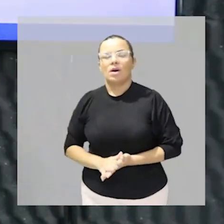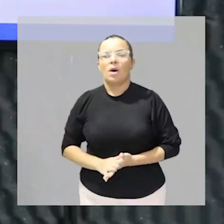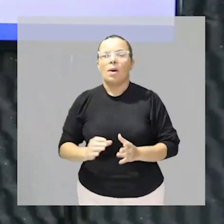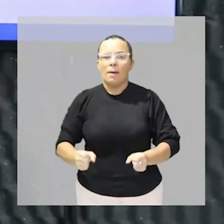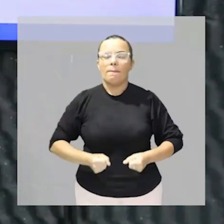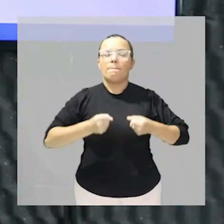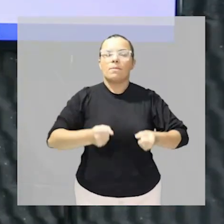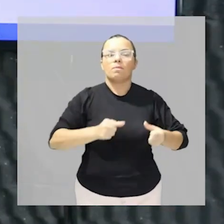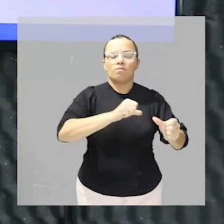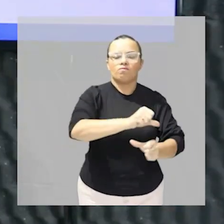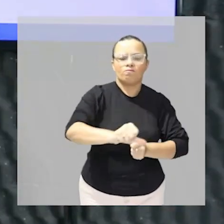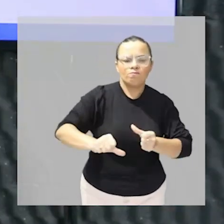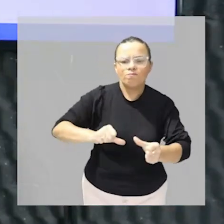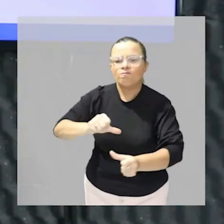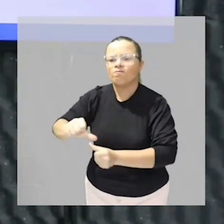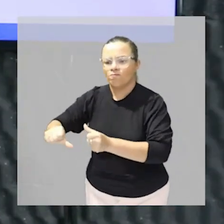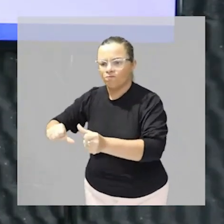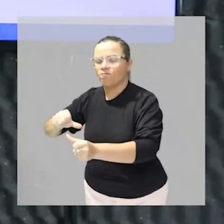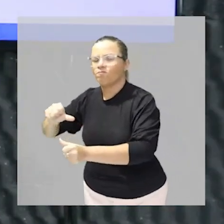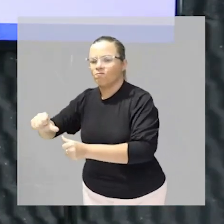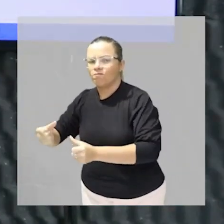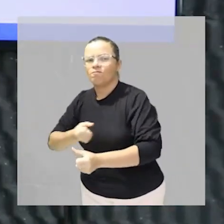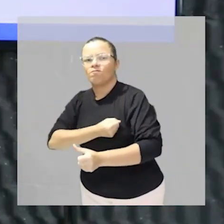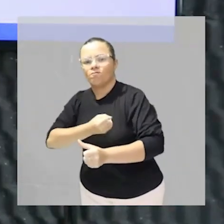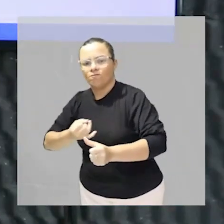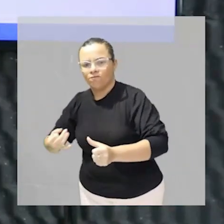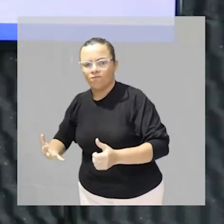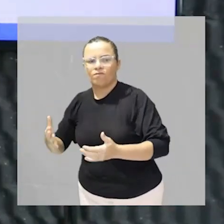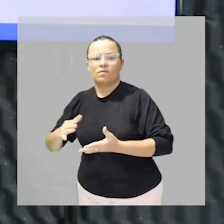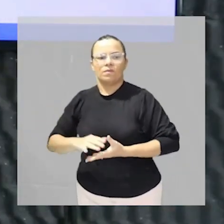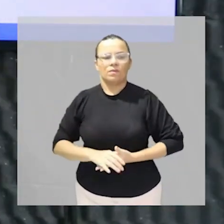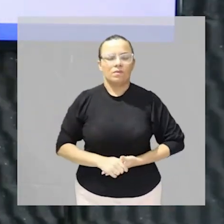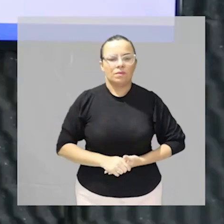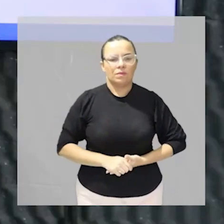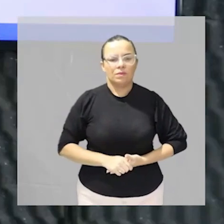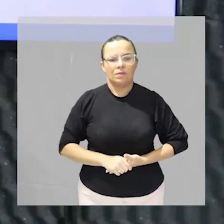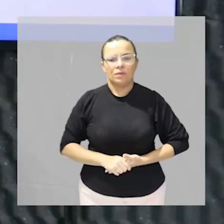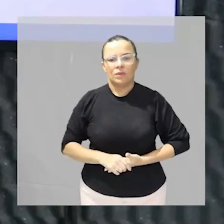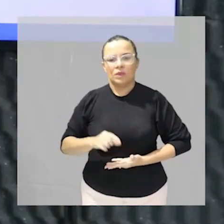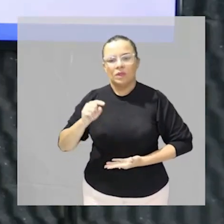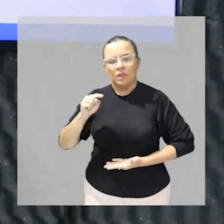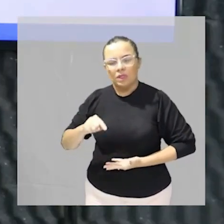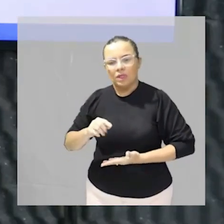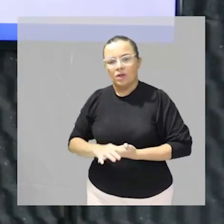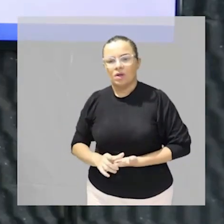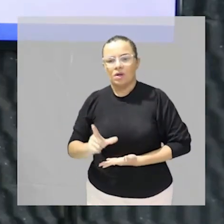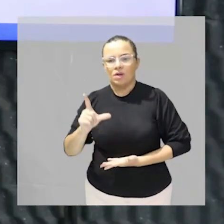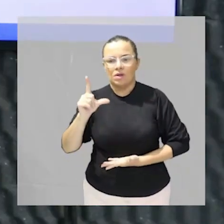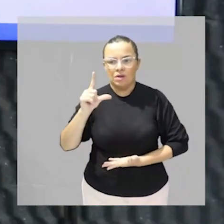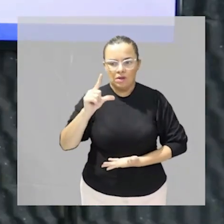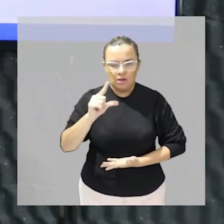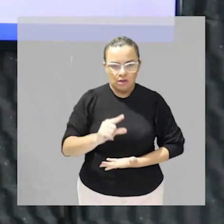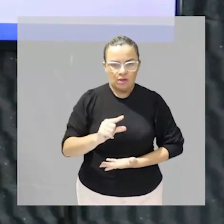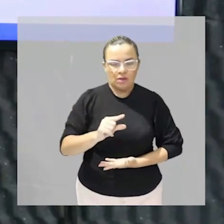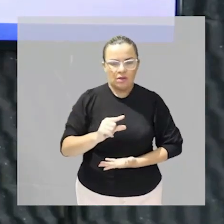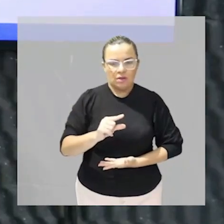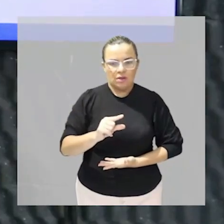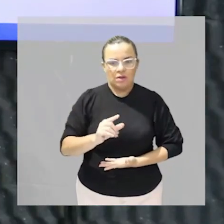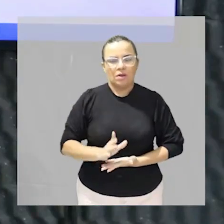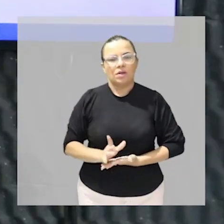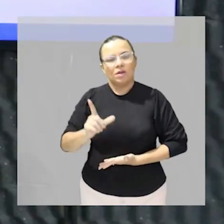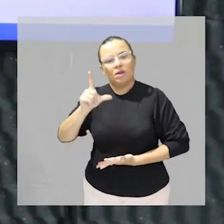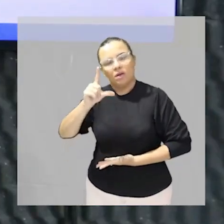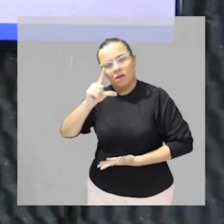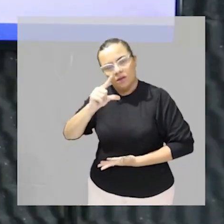variar muito. Pode ocorrer uma variação. Sendo bastante pequena, olha o detalhe aqui, ó.